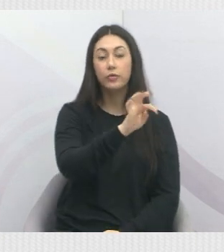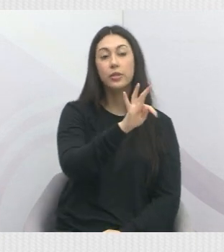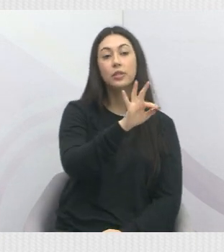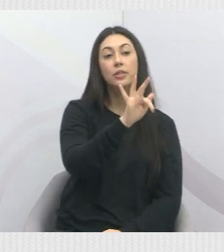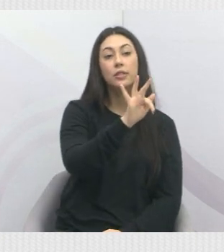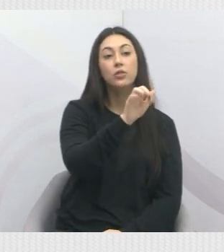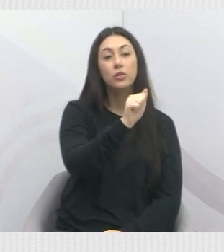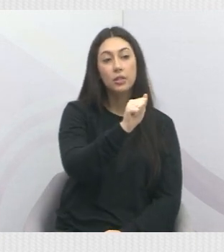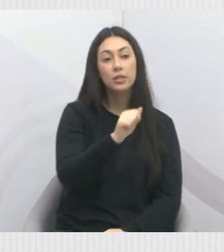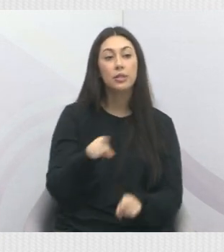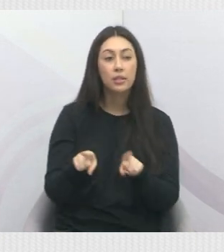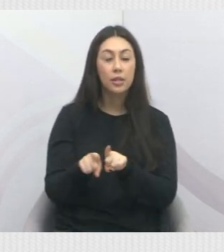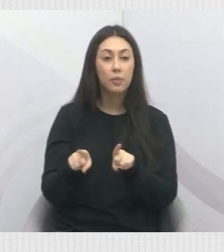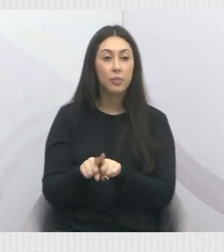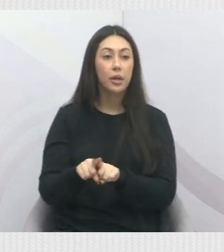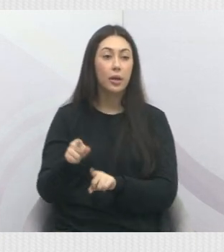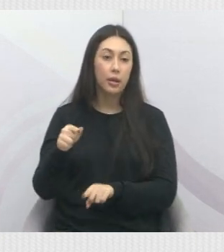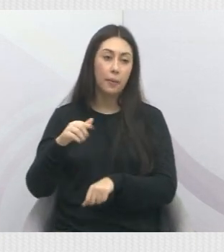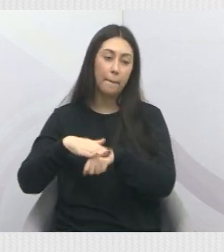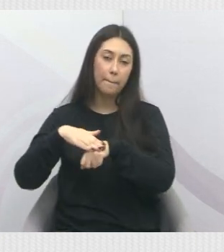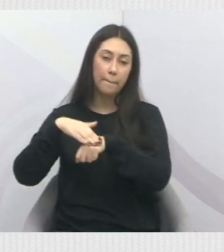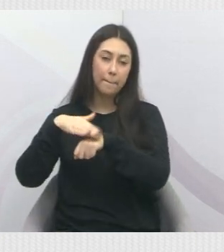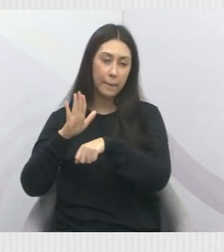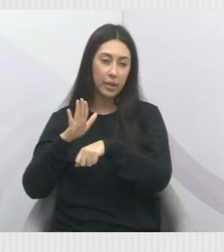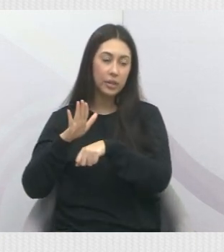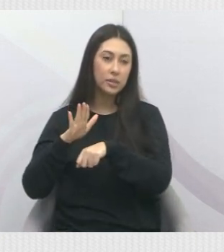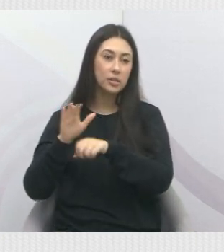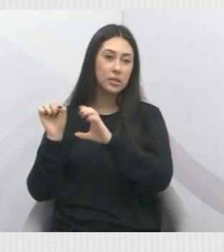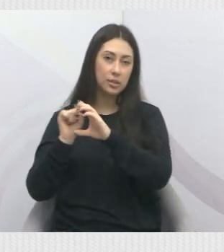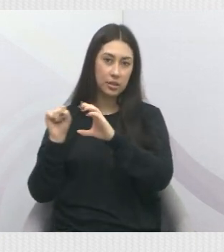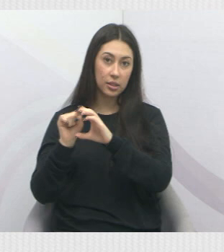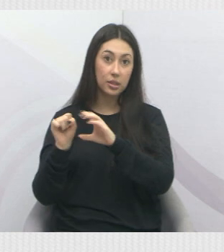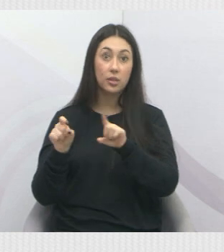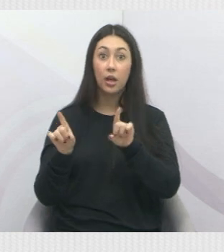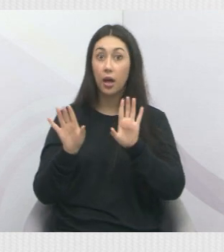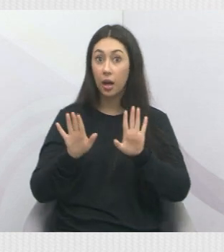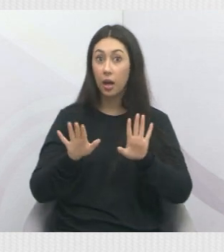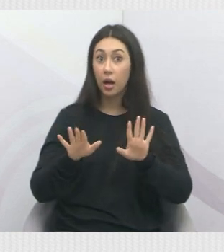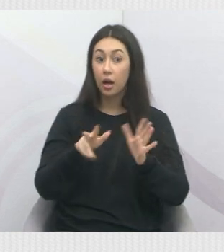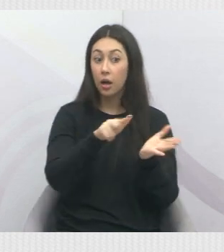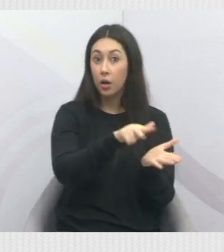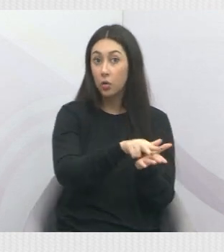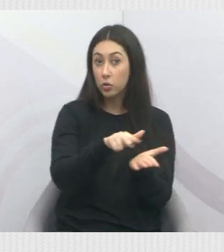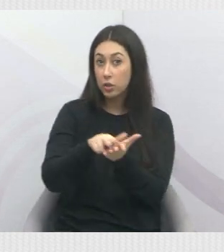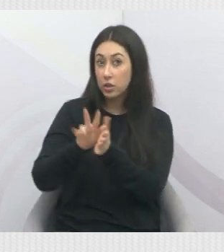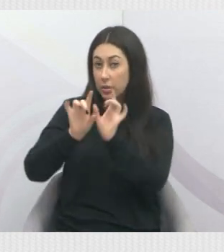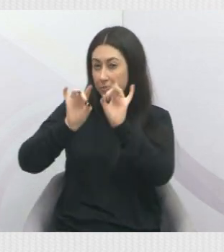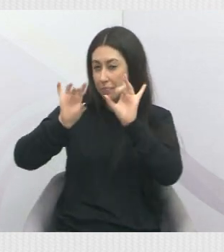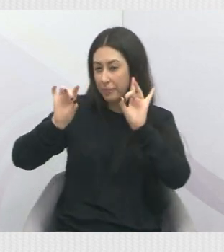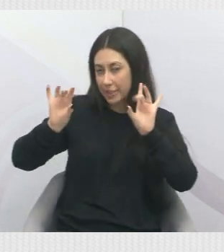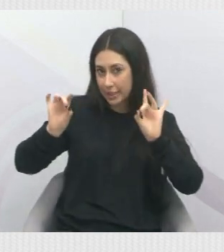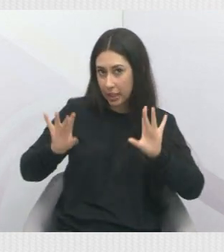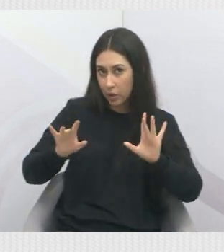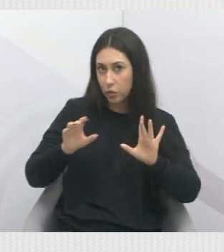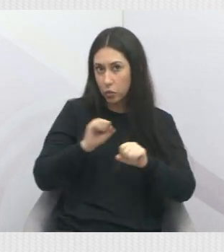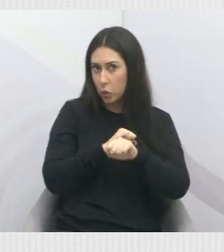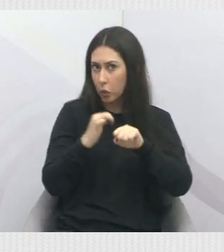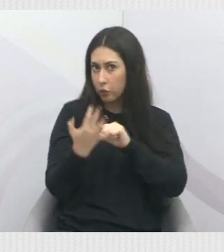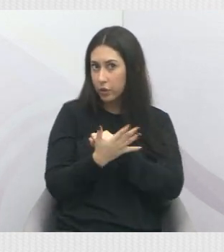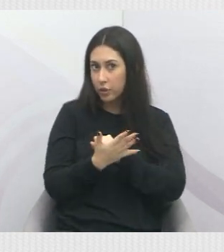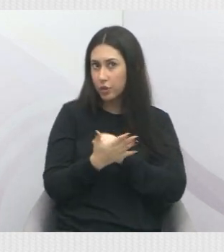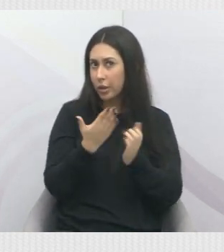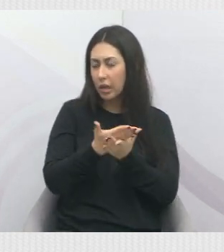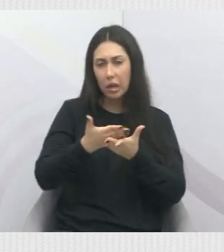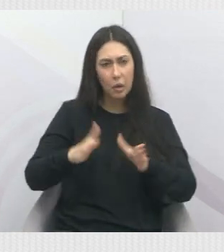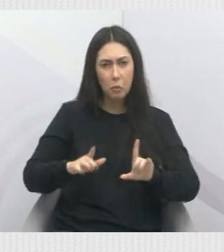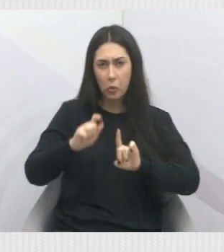de Jacareí. Lembramos também que os leitos exclusivos para a Covid foram desabilitados pelo Ministério da Saúde a partir do mês de março